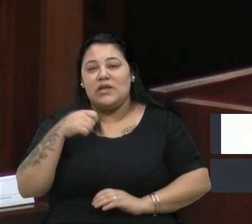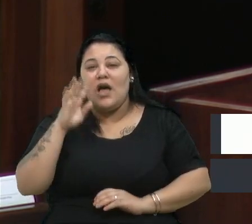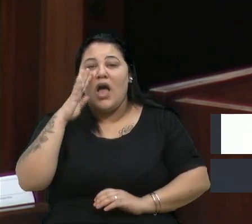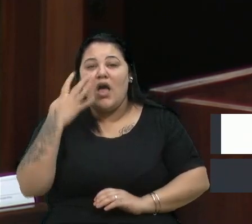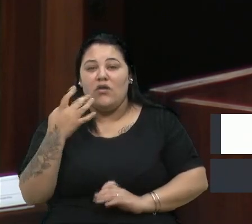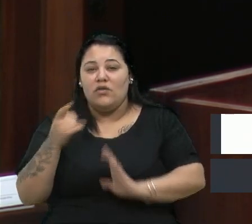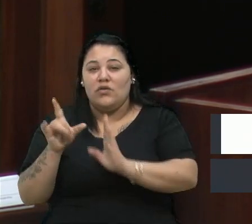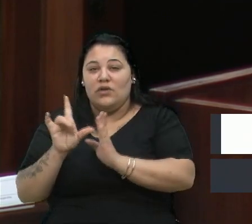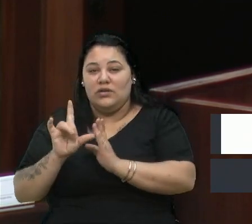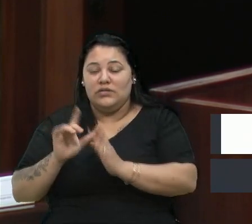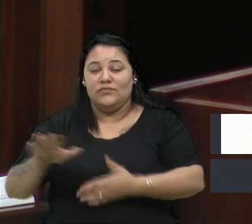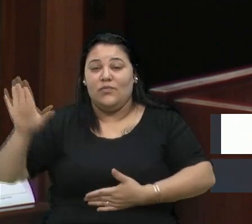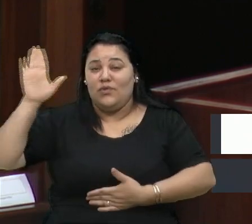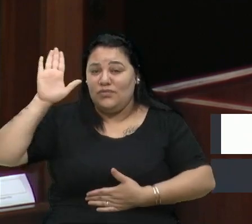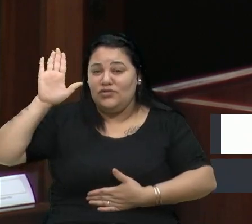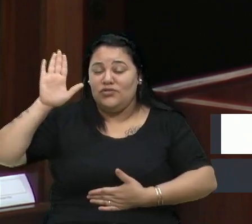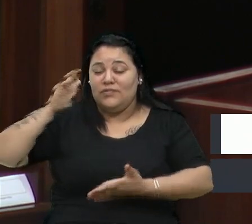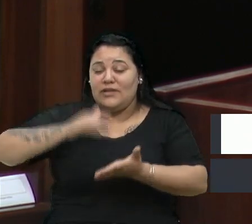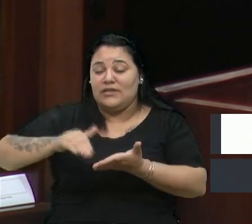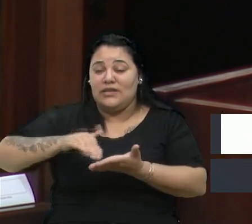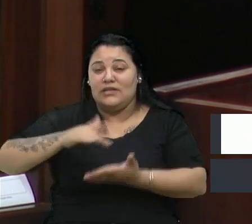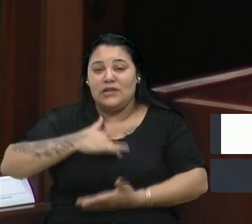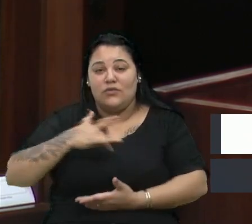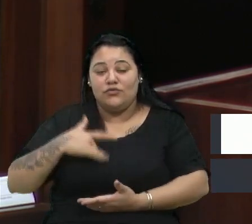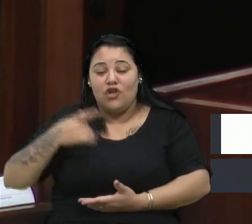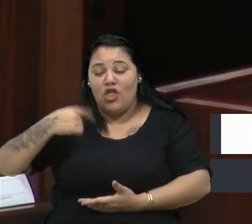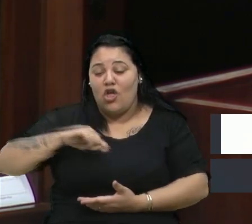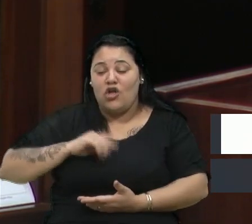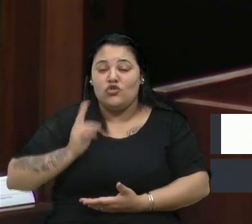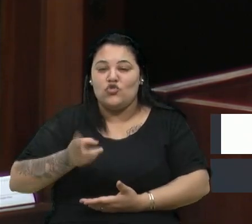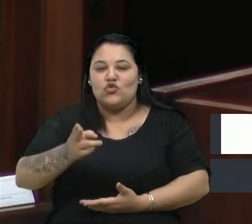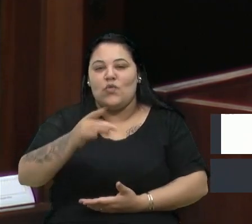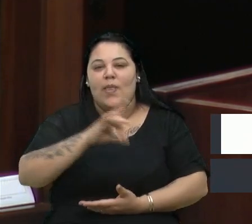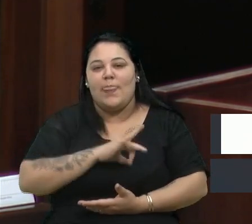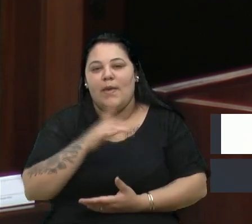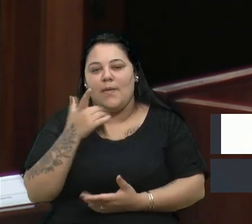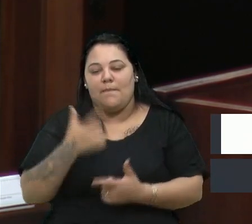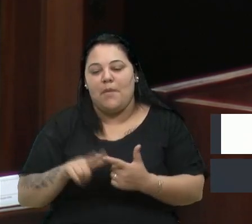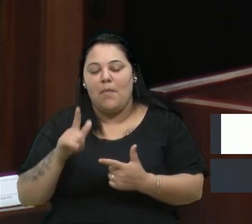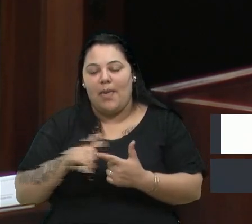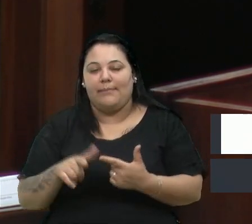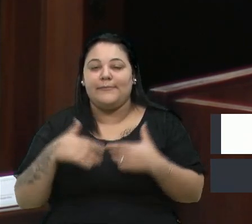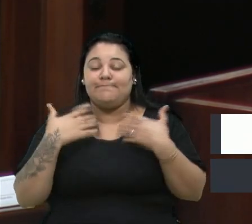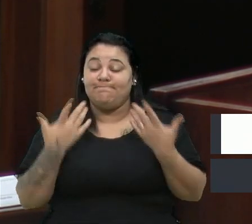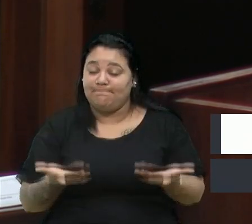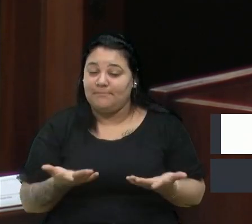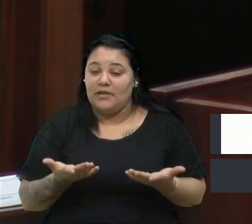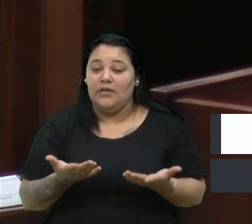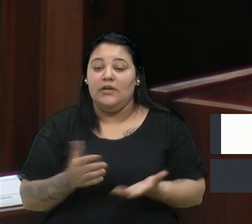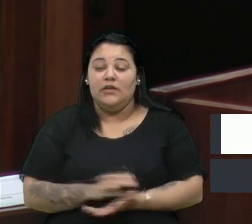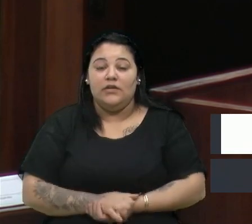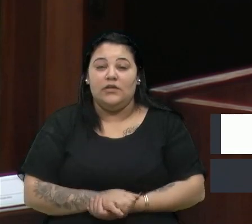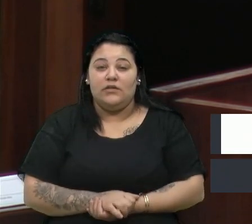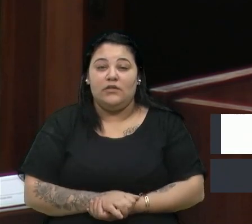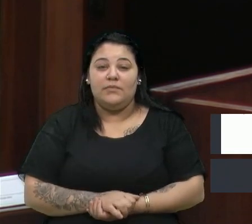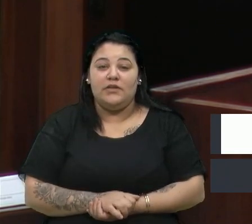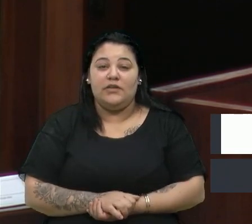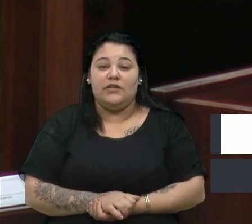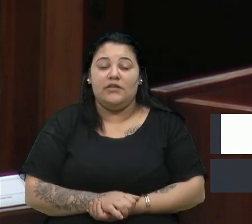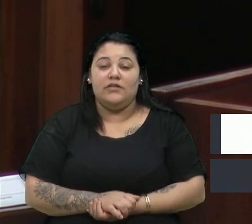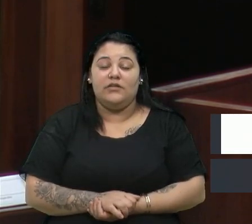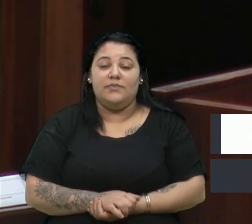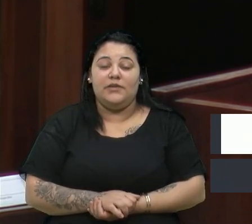foi prometido pela secretária de Saúde, e a gente continua com esse problema. Então, eu tenho trazido aqui algumas alternativas, algumas